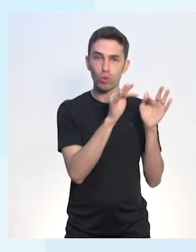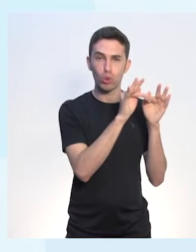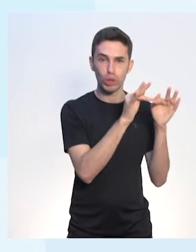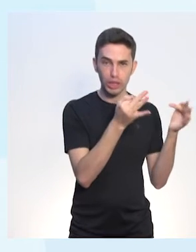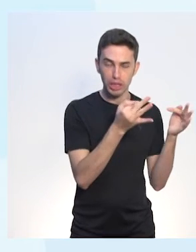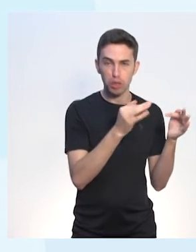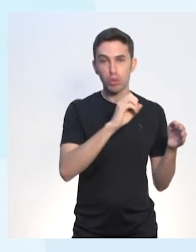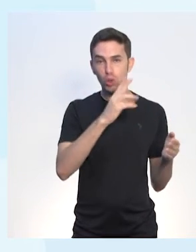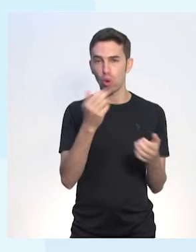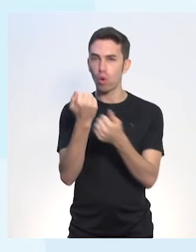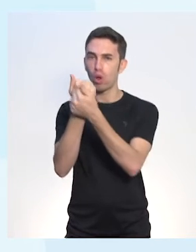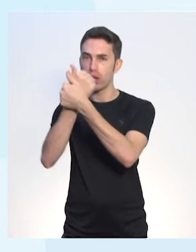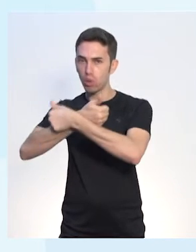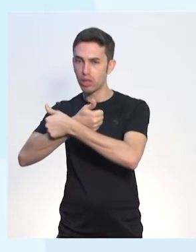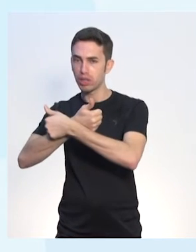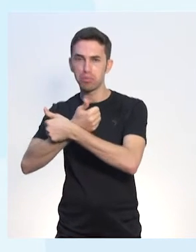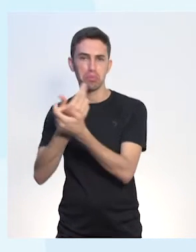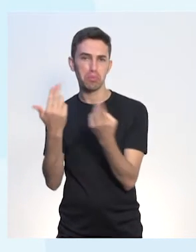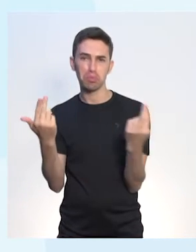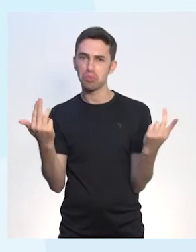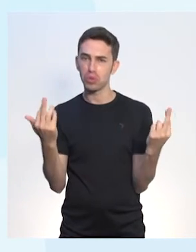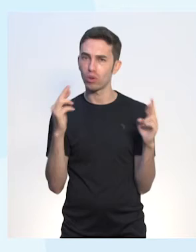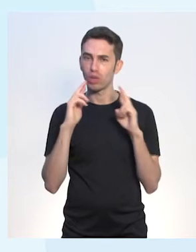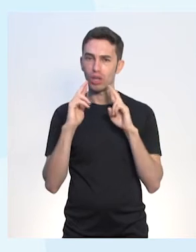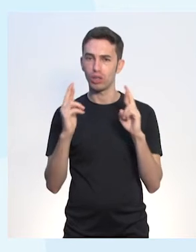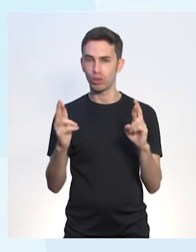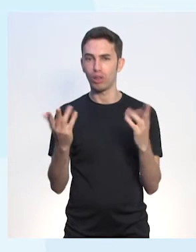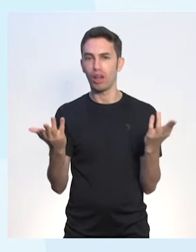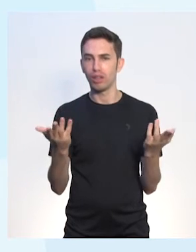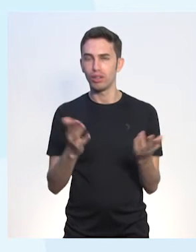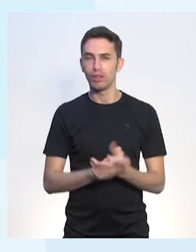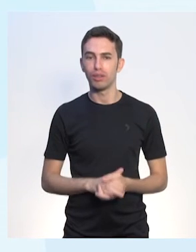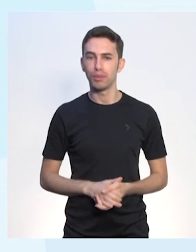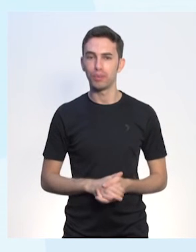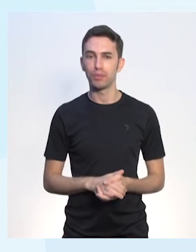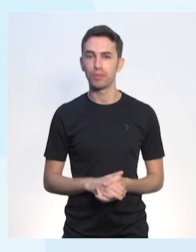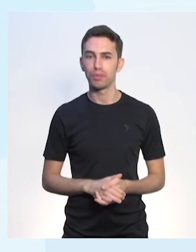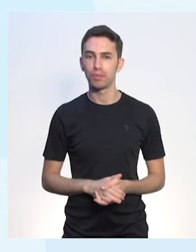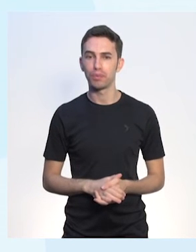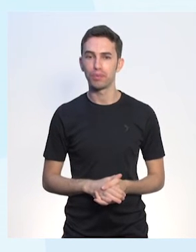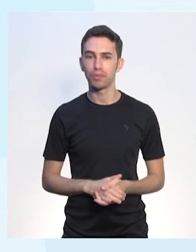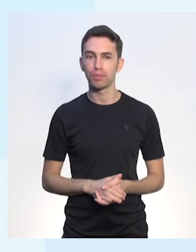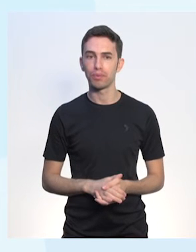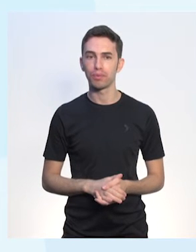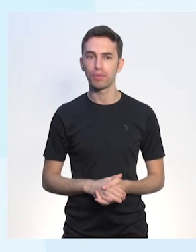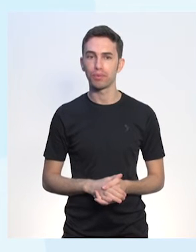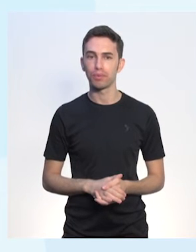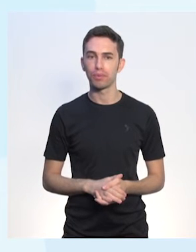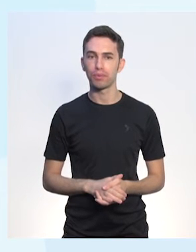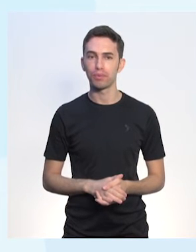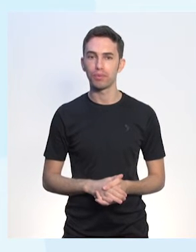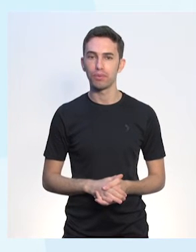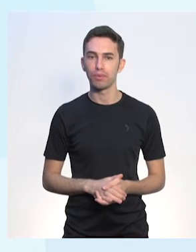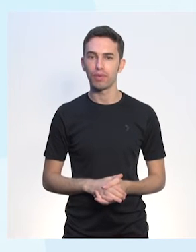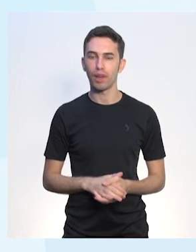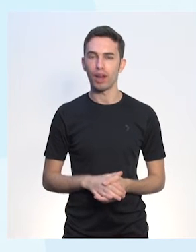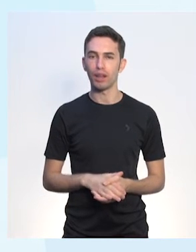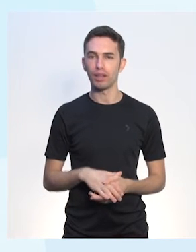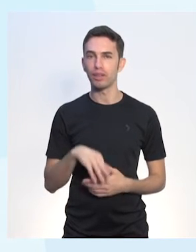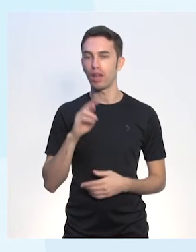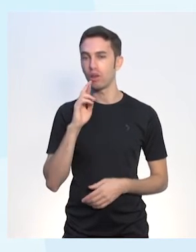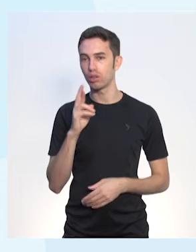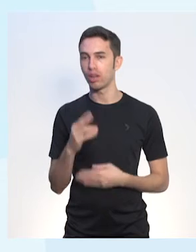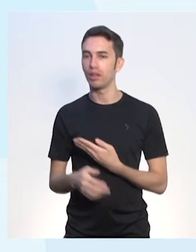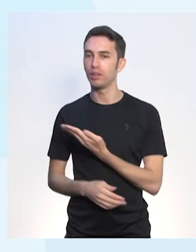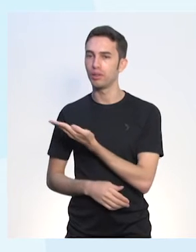caso aqui, os 140 graus, que é a soma dos 2 ângulos que eu já tenho. Legal, quer dizer que a gente tem alguns caminhos, algumas opções para